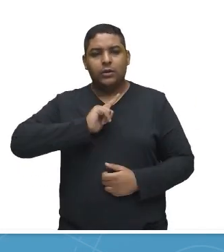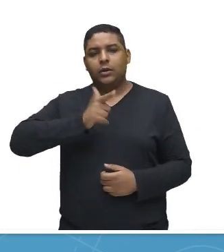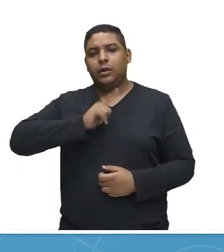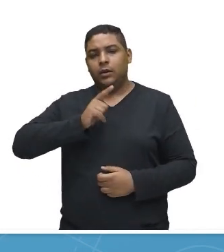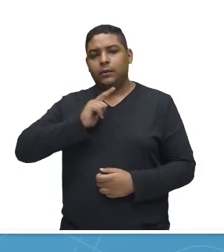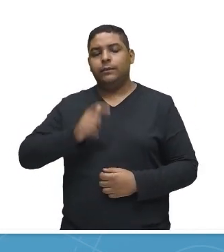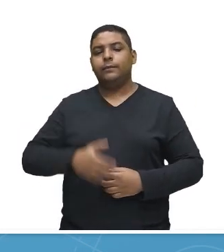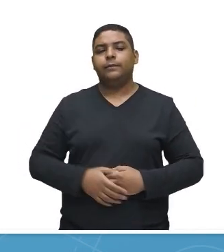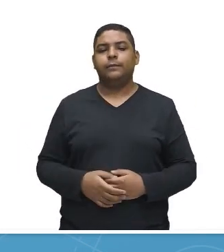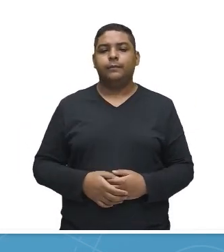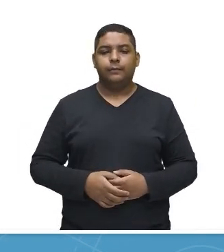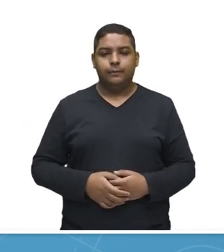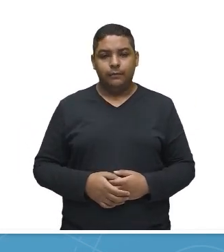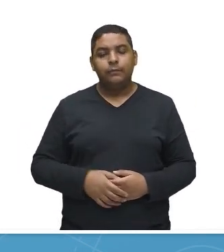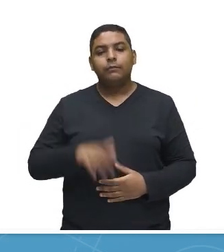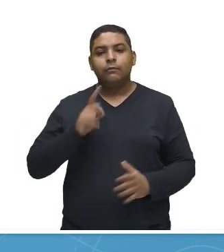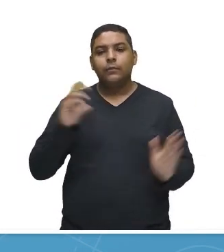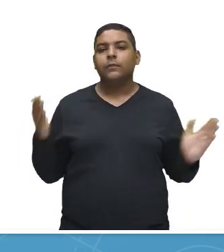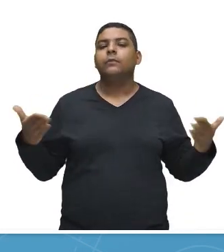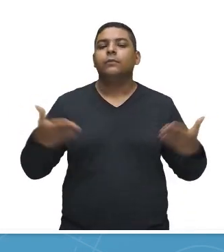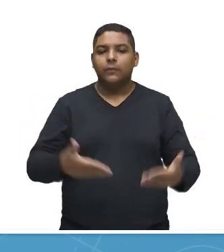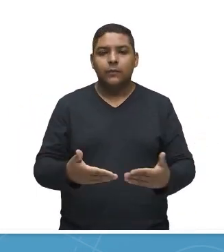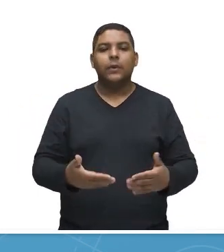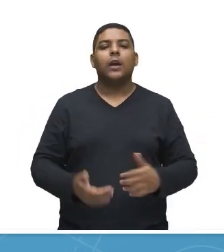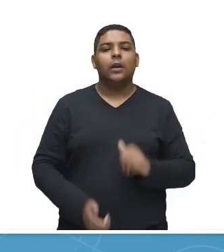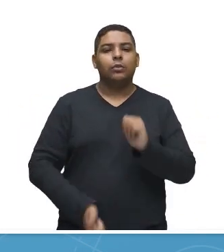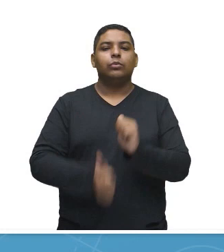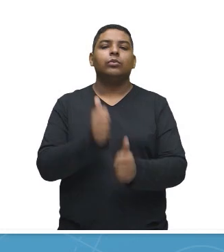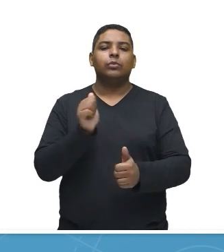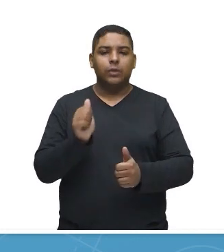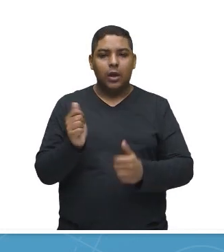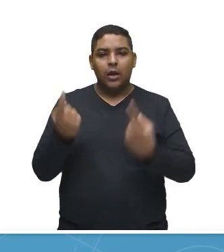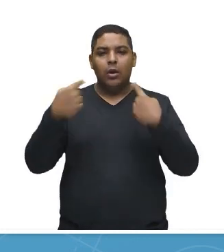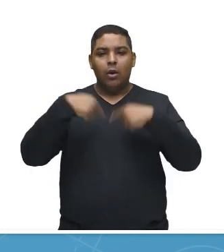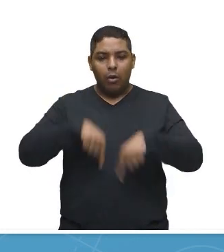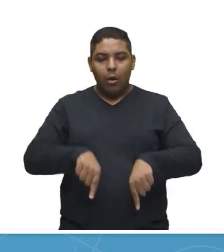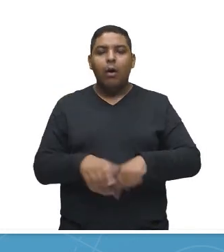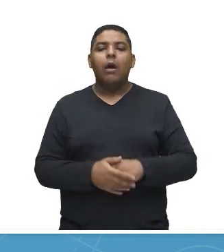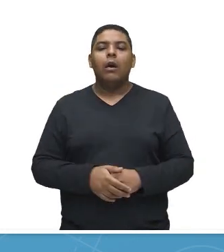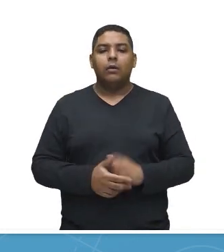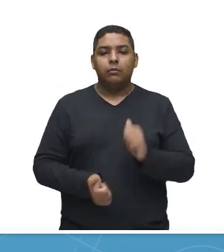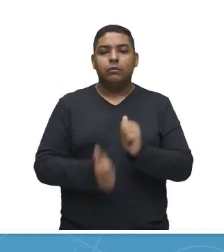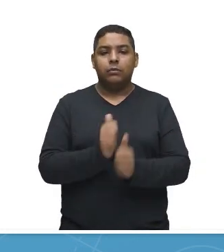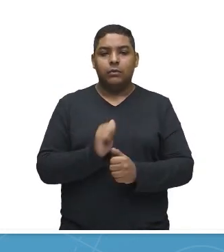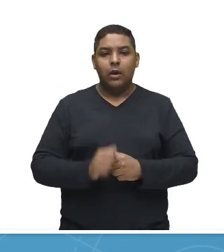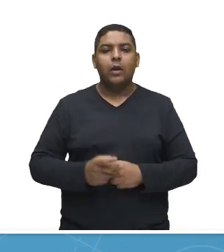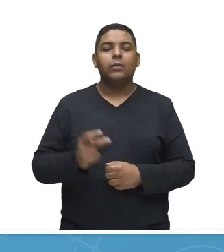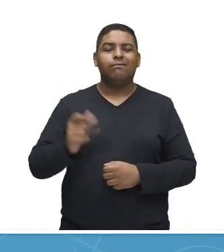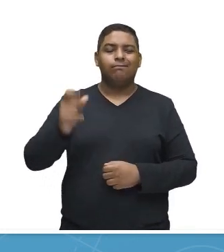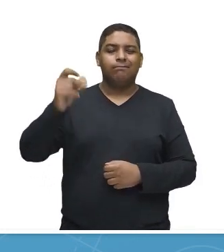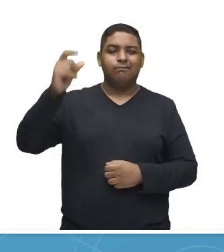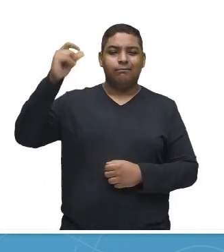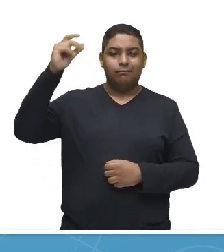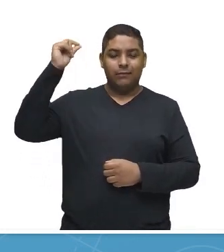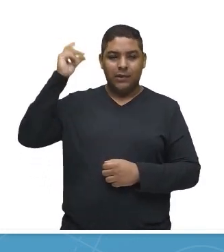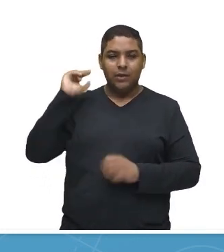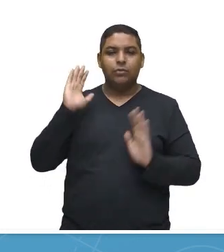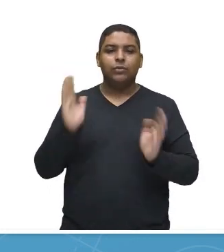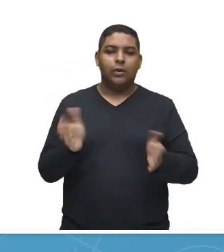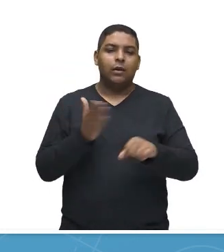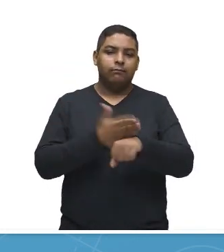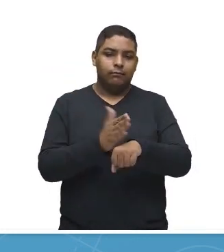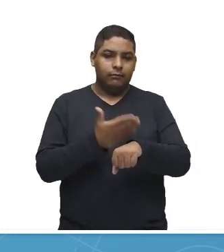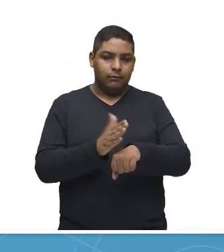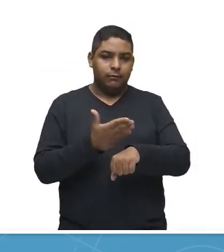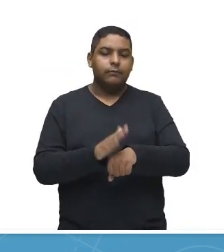falou especificamente sobre as lutas corporais indígenas que são praticadas há muito tempo, são as